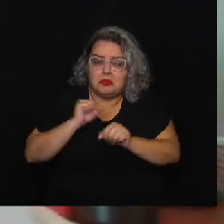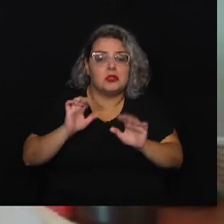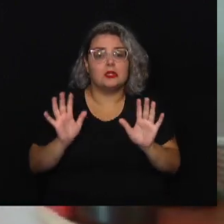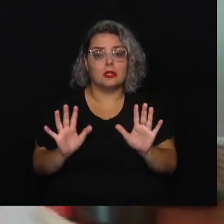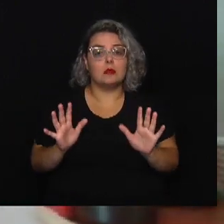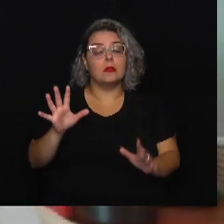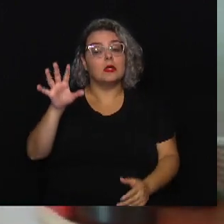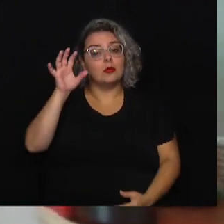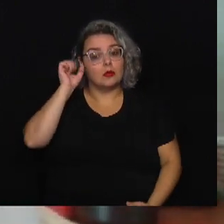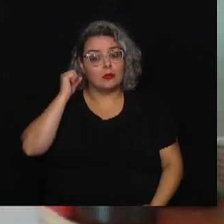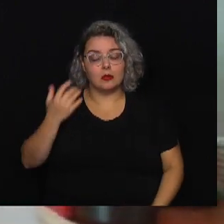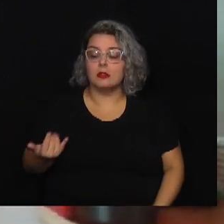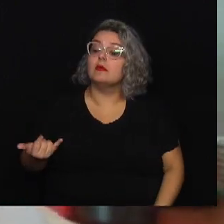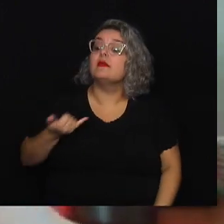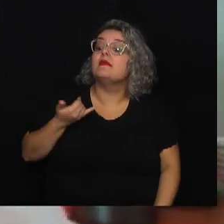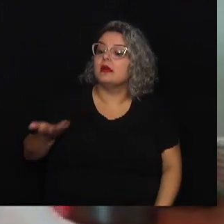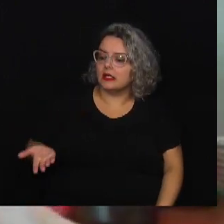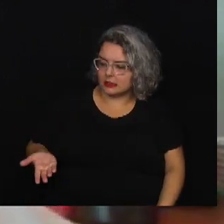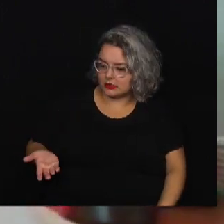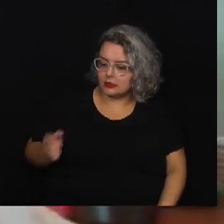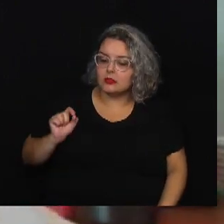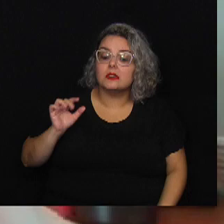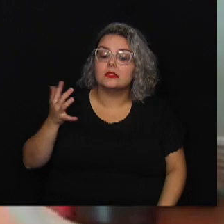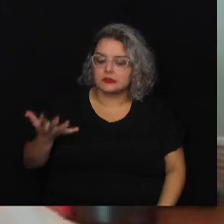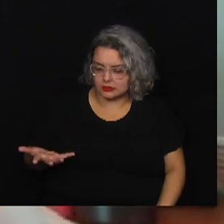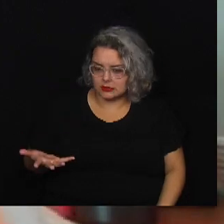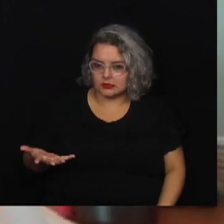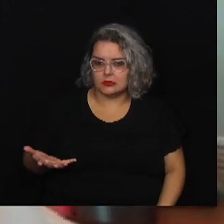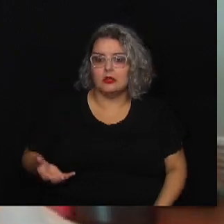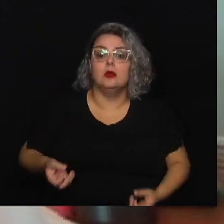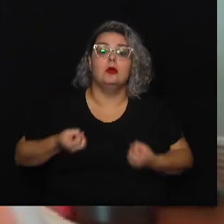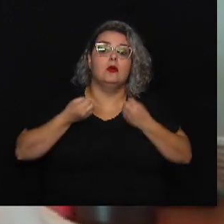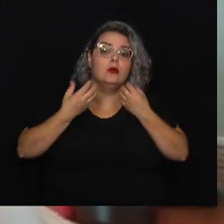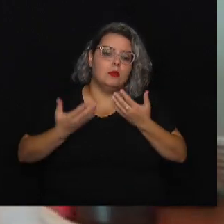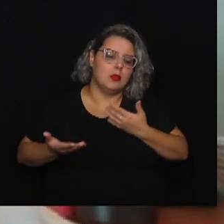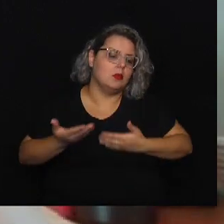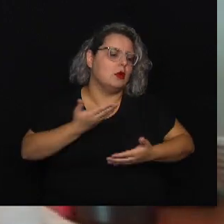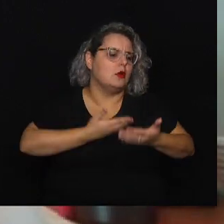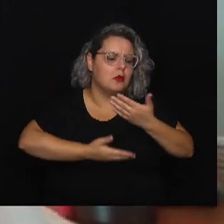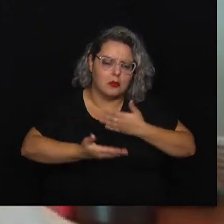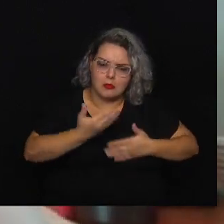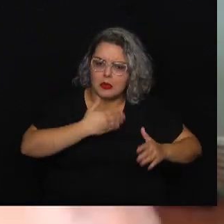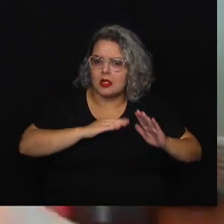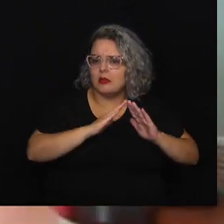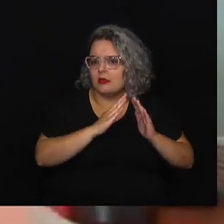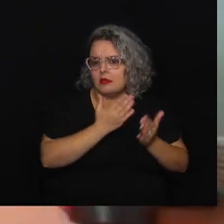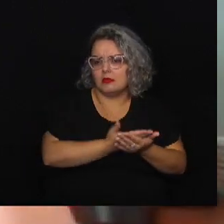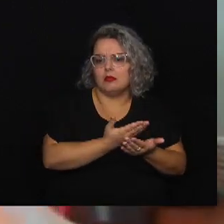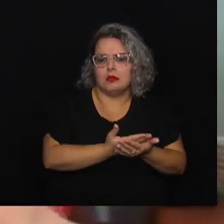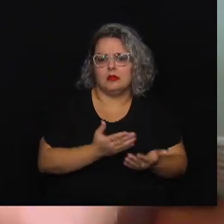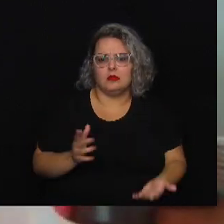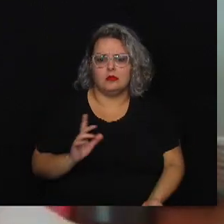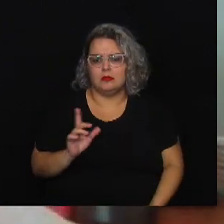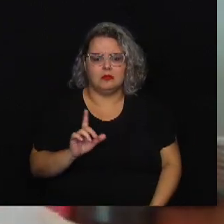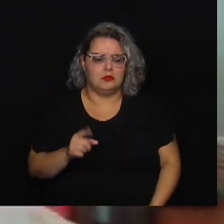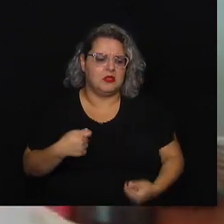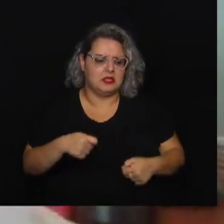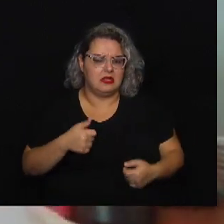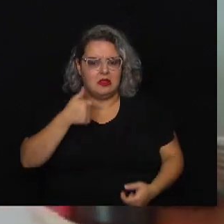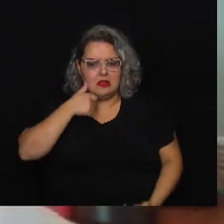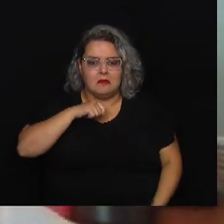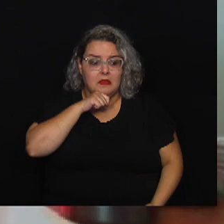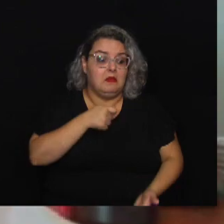ouvir, fala aí, né? E uma boa interlocução com a escola, né? Não precisa ser aquela mãe chata que fica o tempo todo,